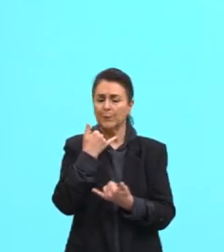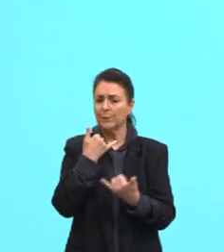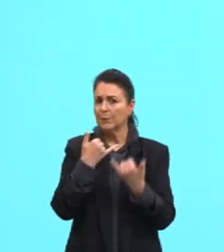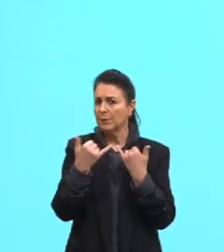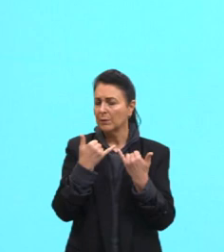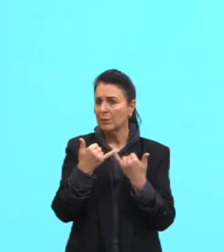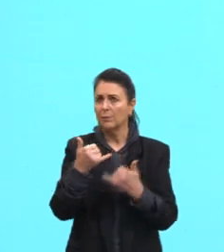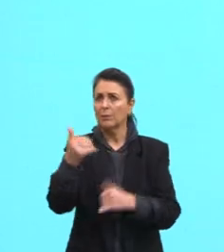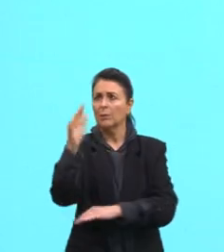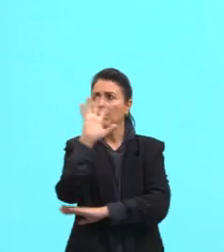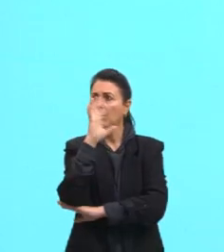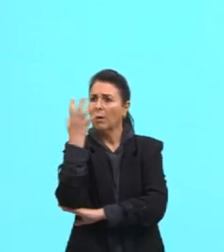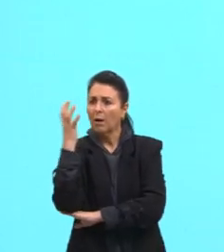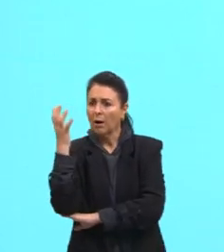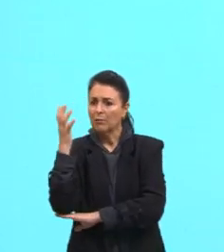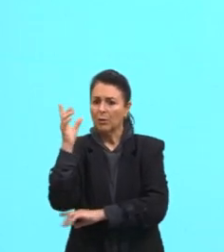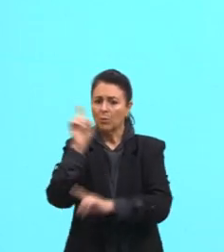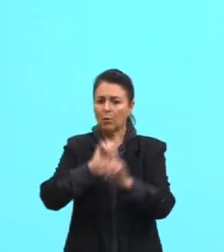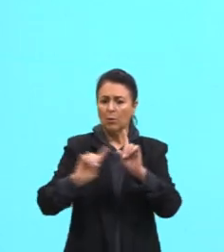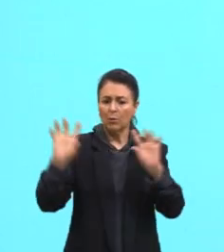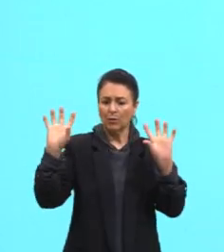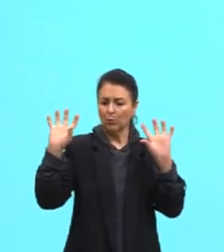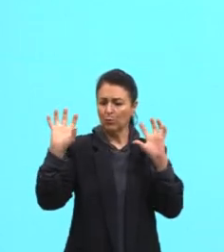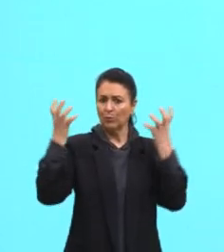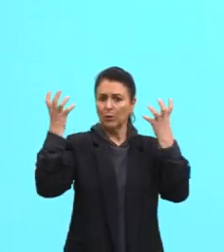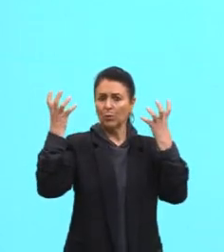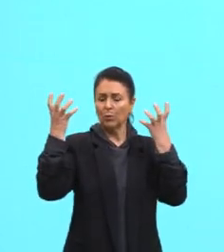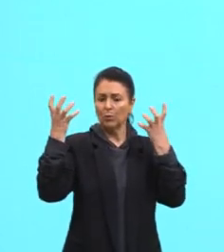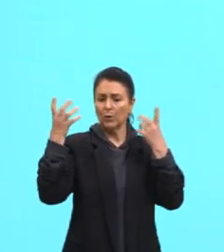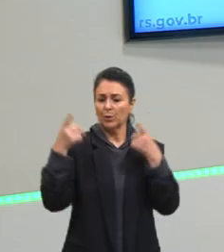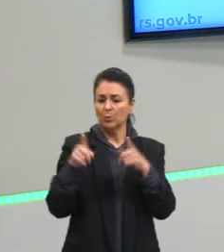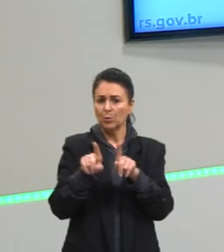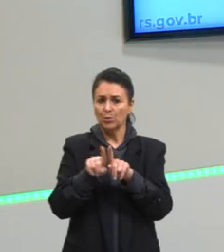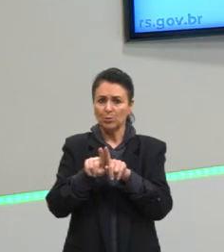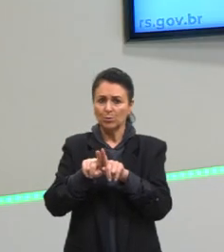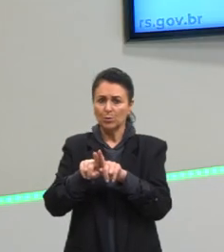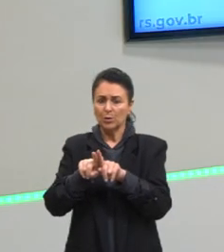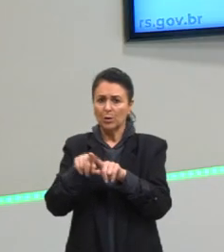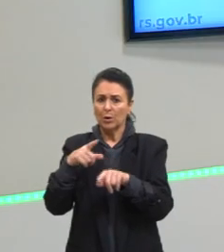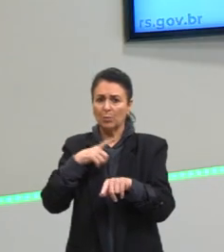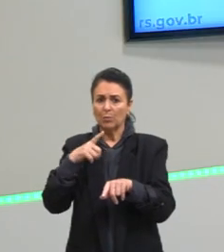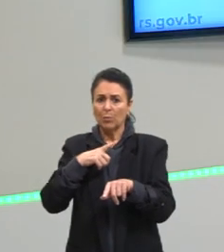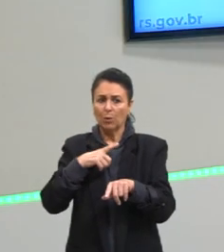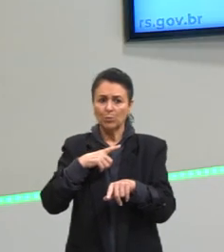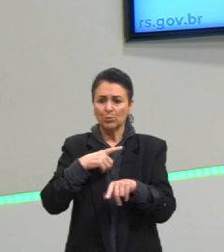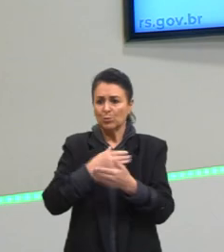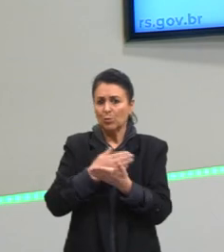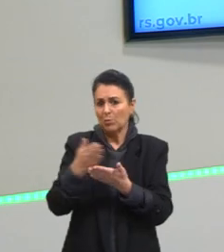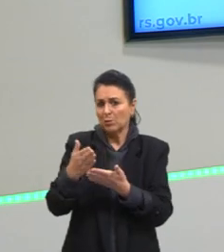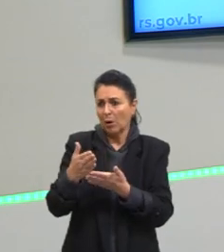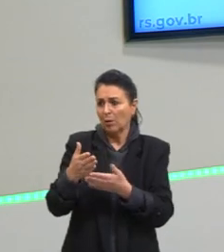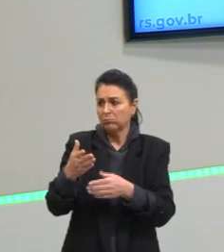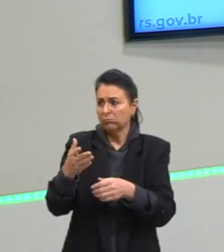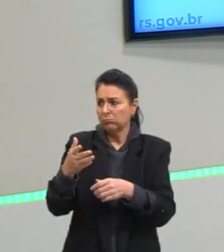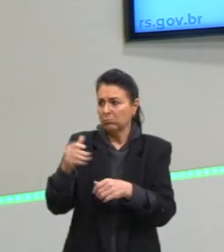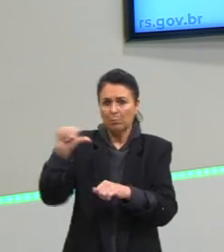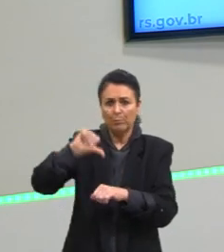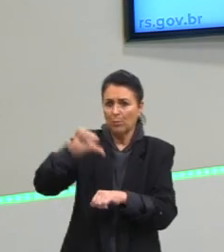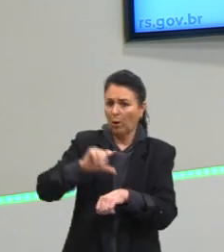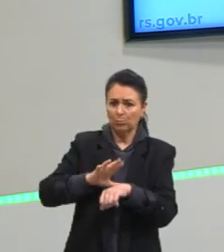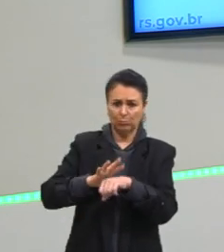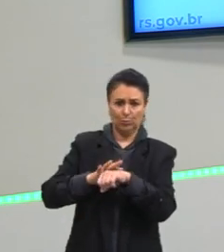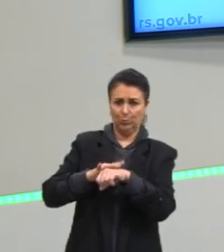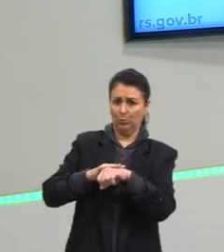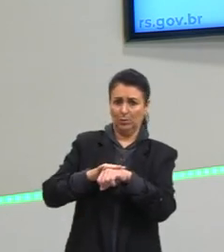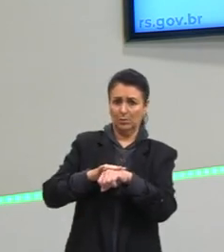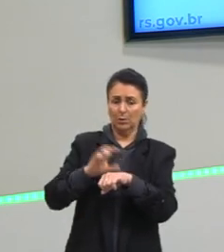pode ocorrer fenômenos climáticos ela pode mandar fruta ou um ser humano pode ficar doente então quando o